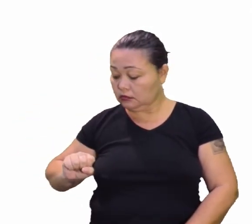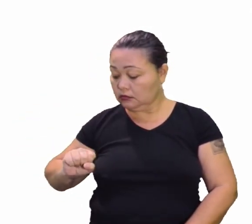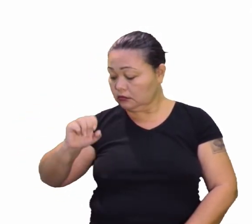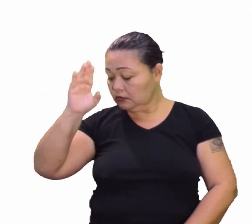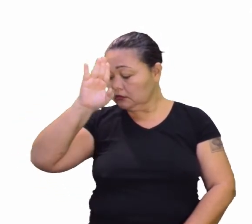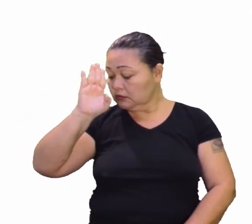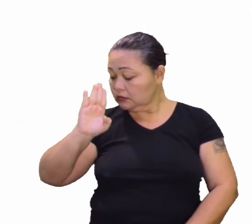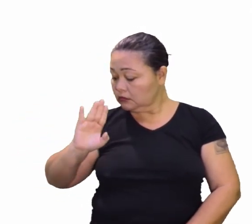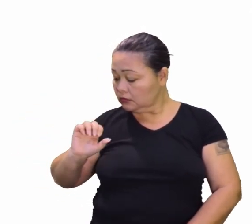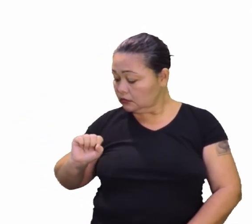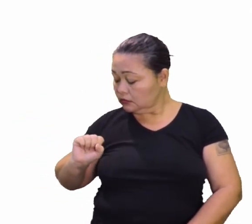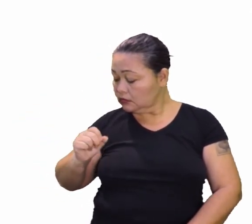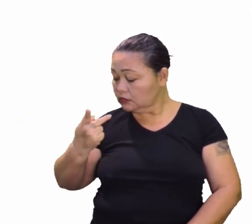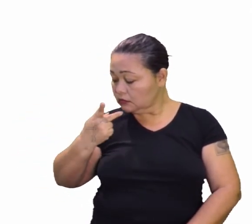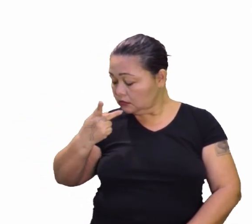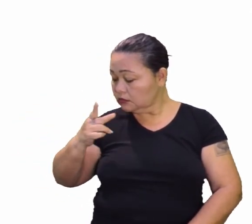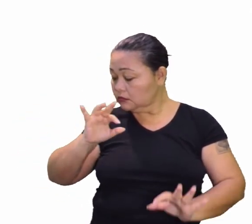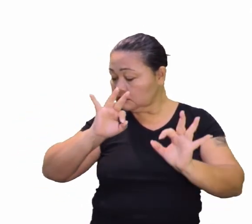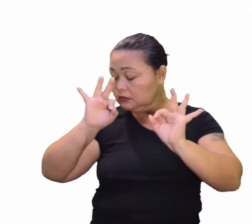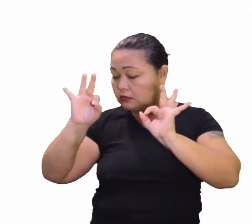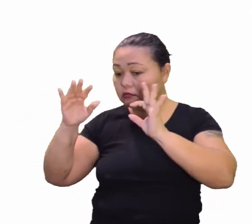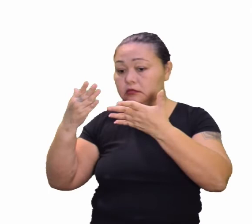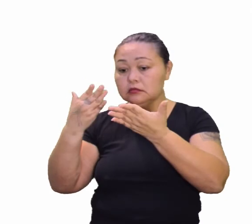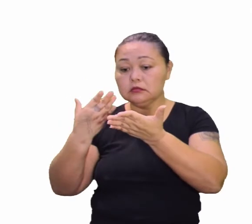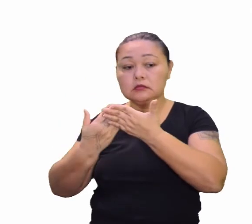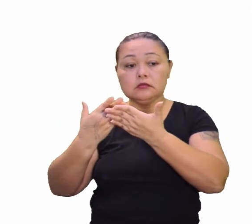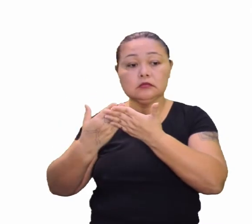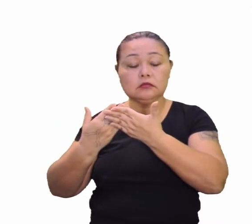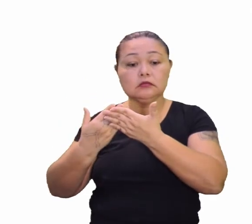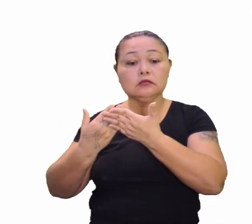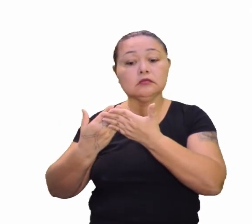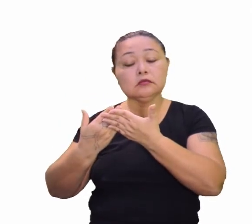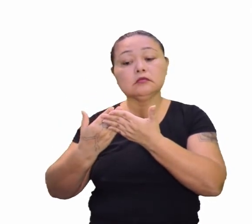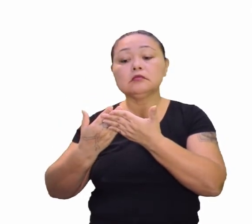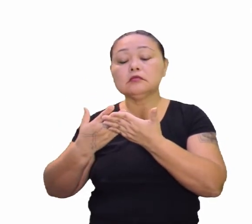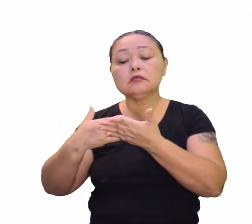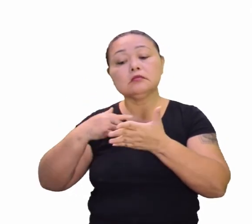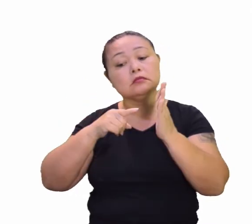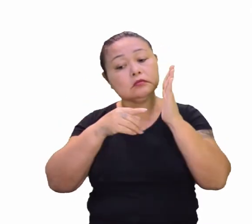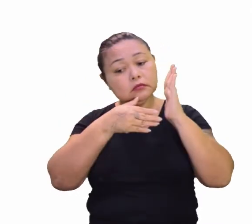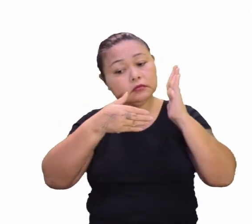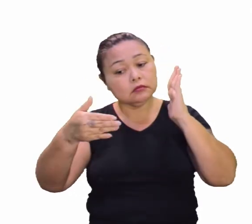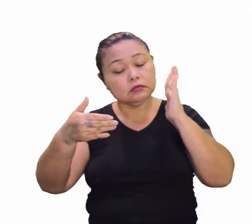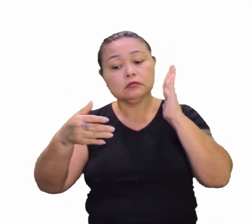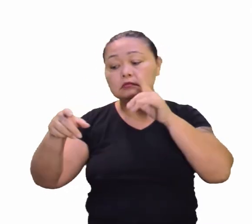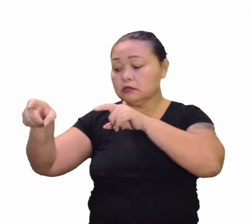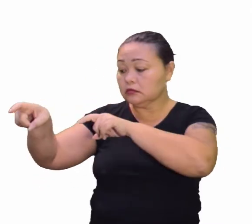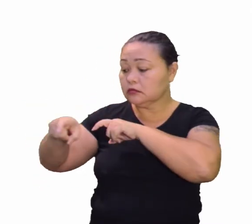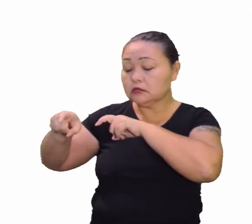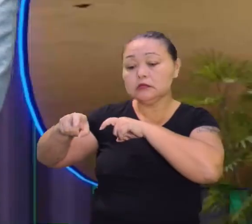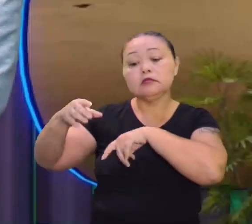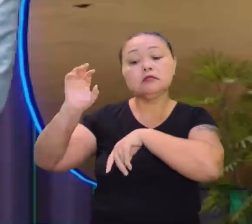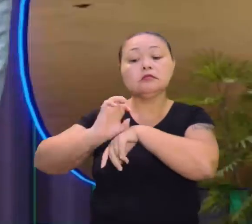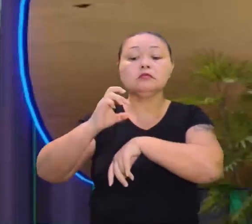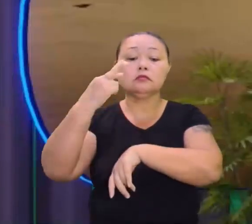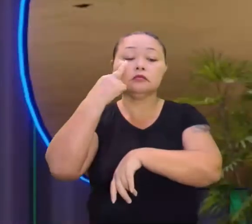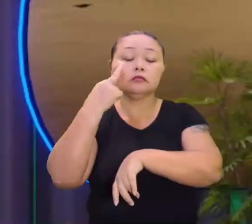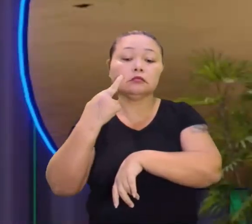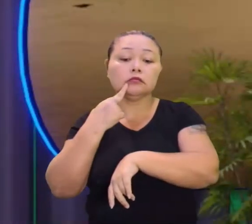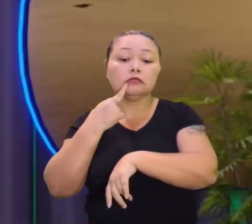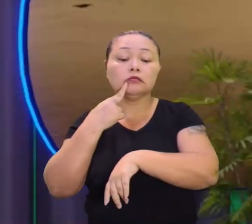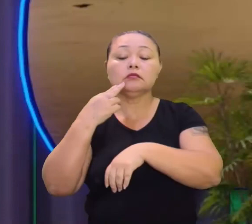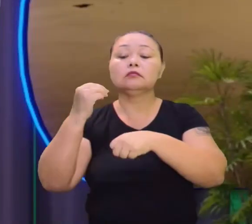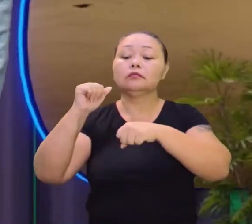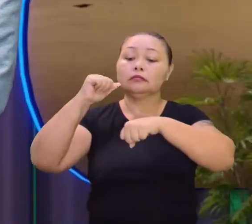Brasil, certo? Que falamos durante a aula, que fala sobre o ciclo, né, agrícola aqui de Rondônia, O ciclo